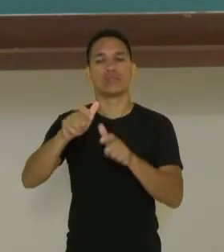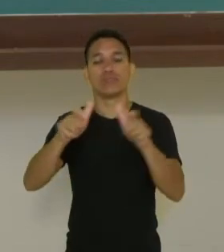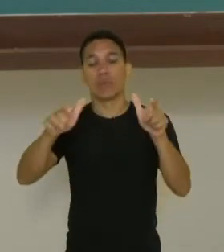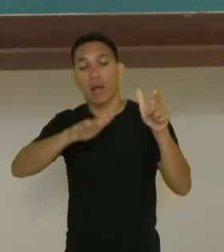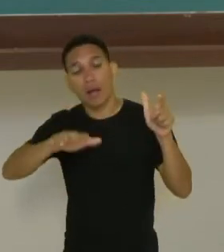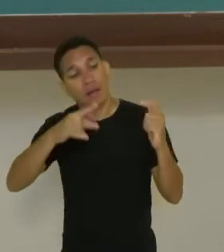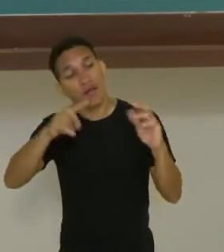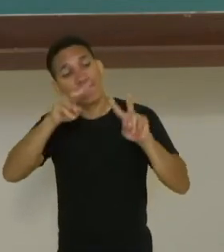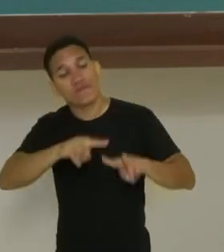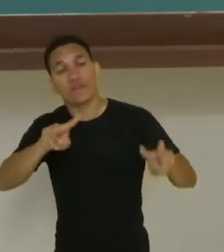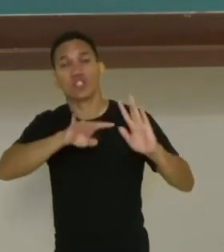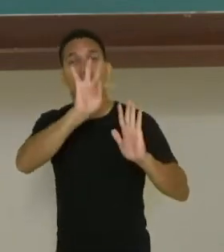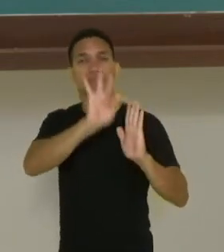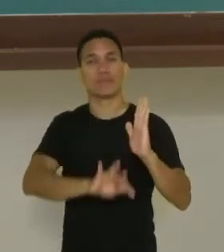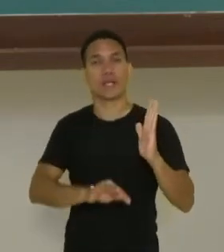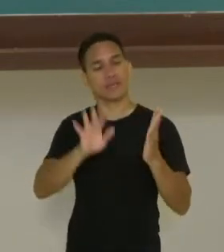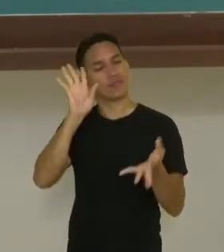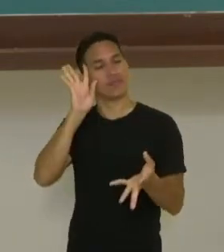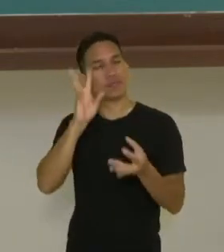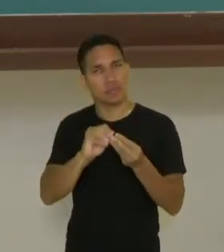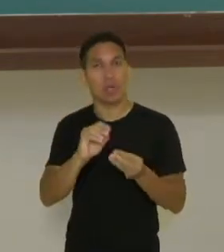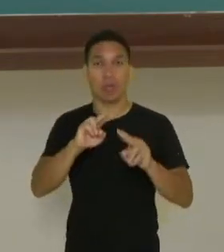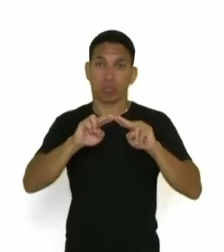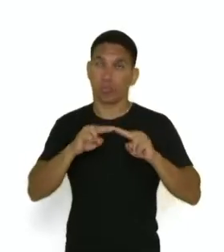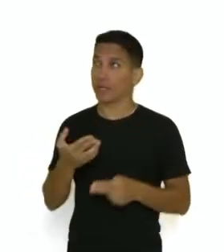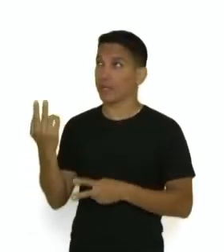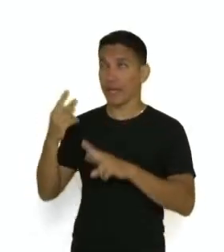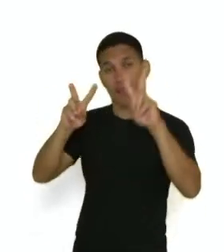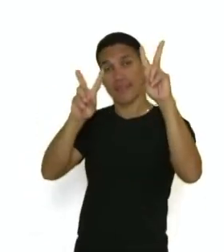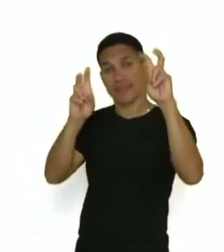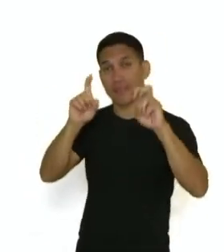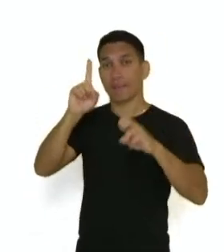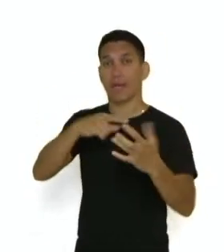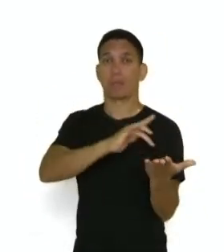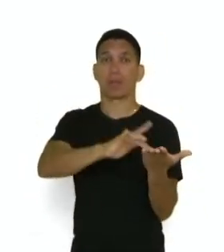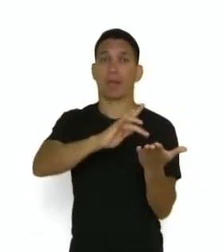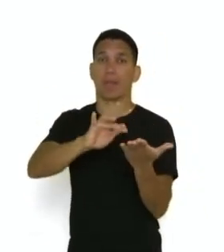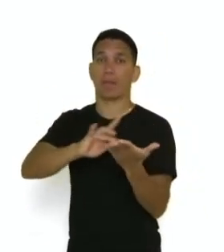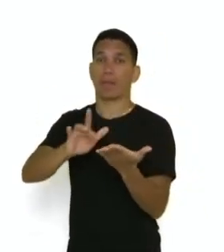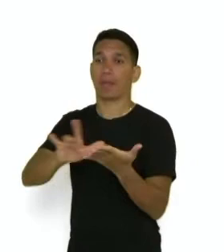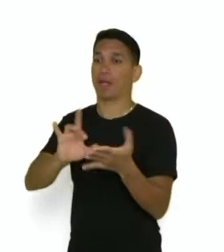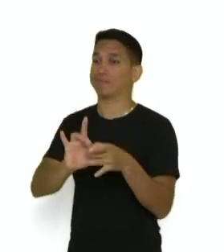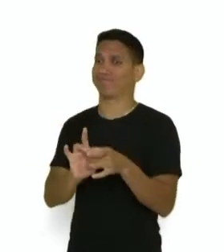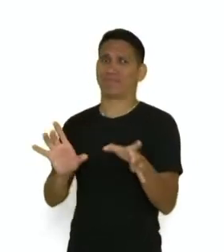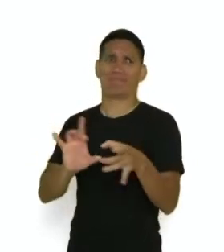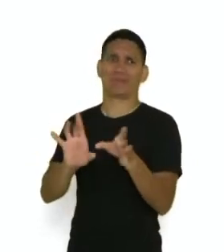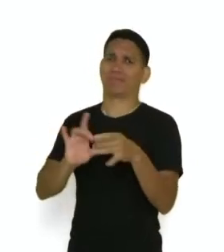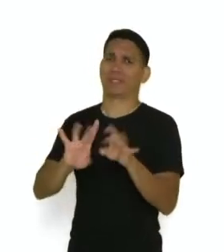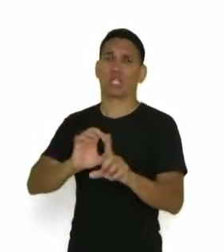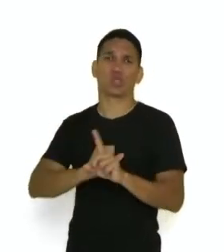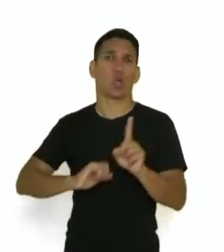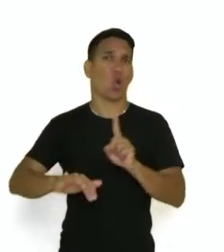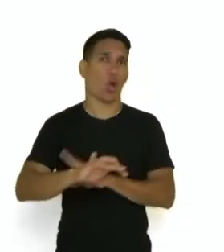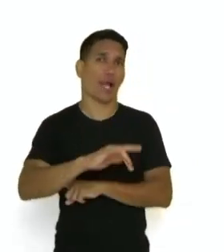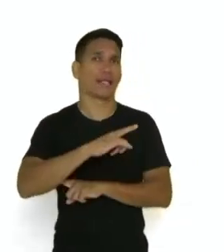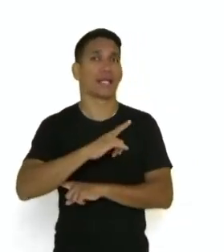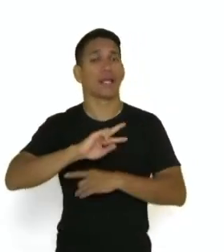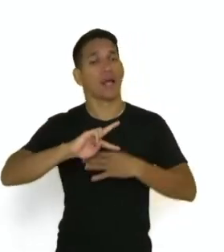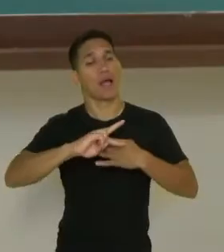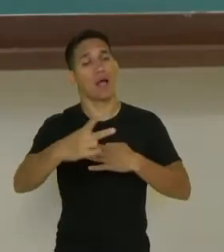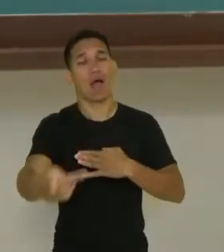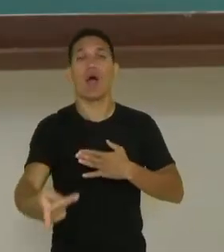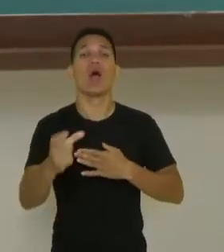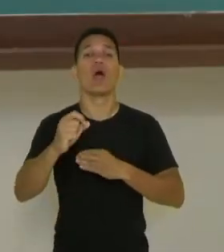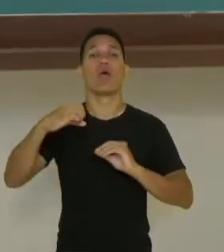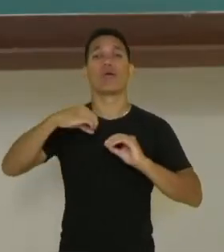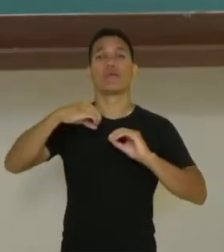generalizada. Então, aqui, o tema do texto seria consumismo desenfreado em nossa sociedade que impacta o meio